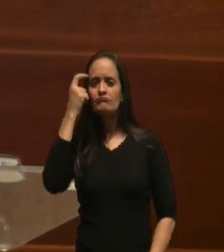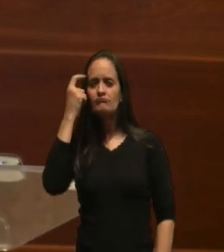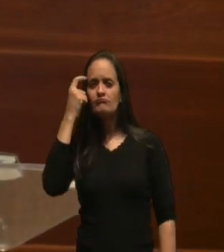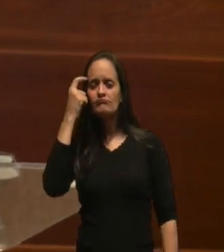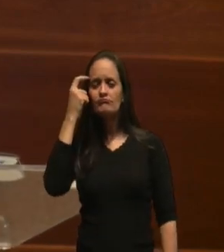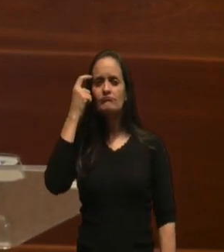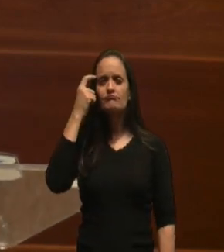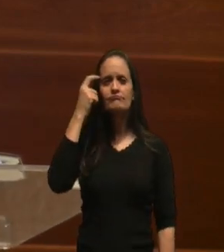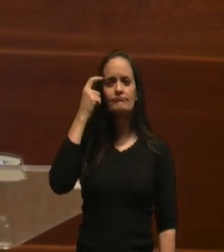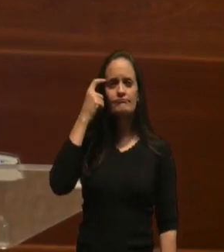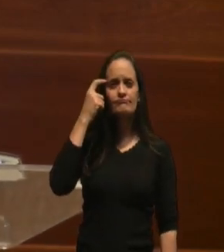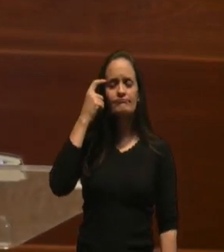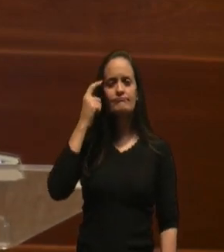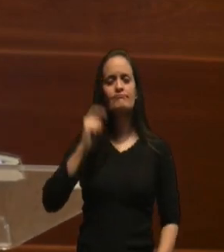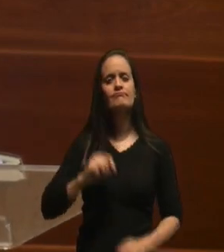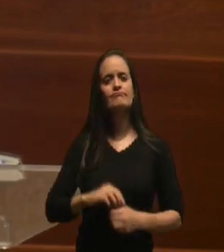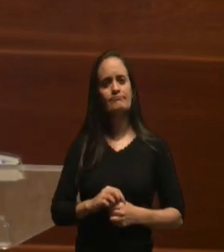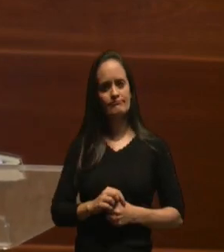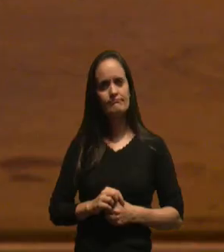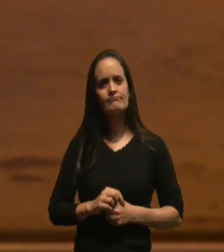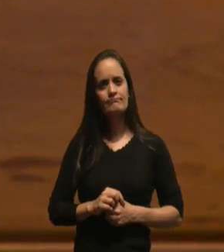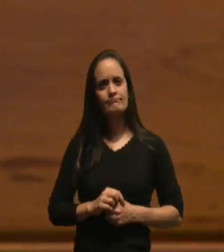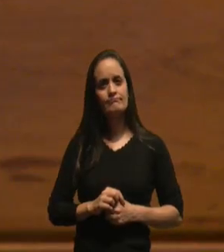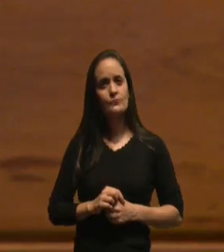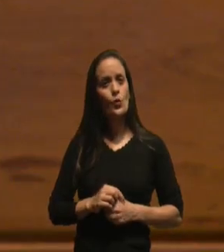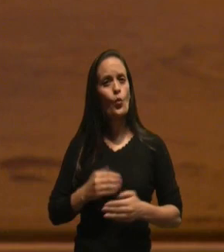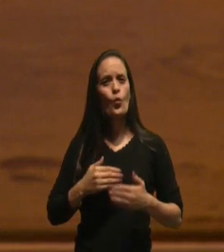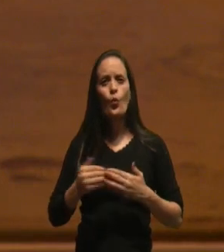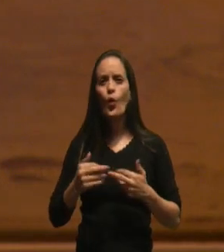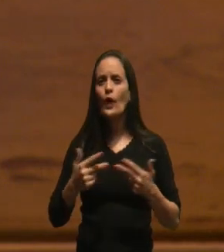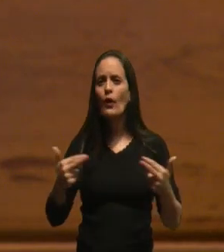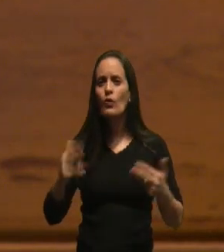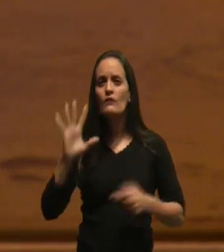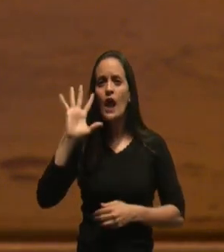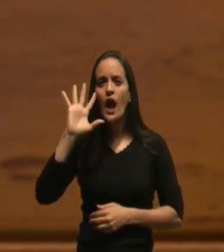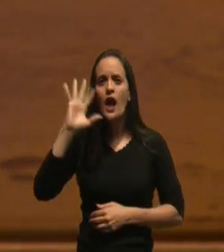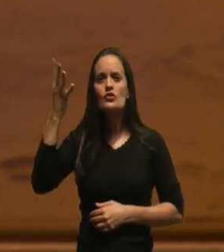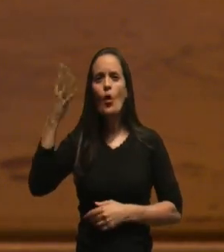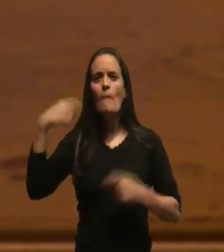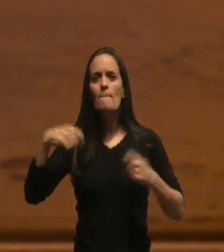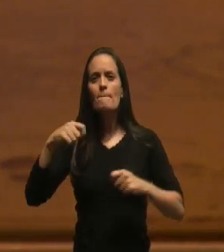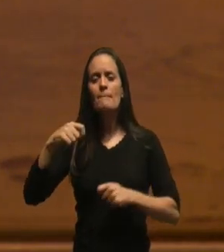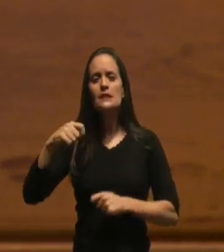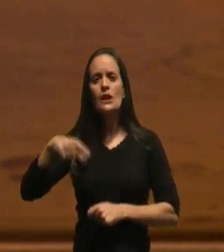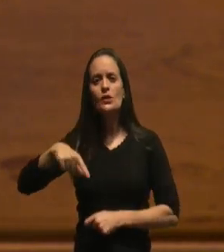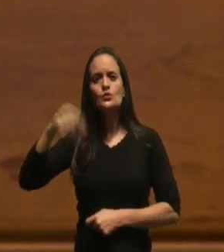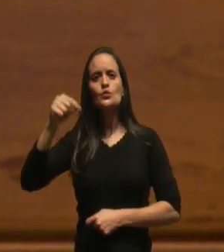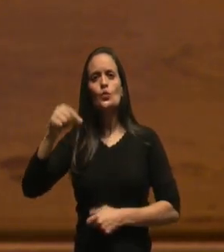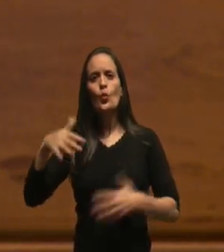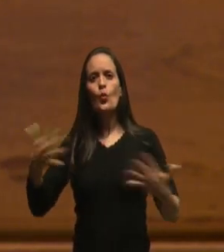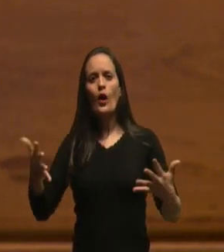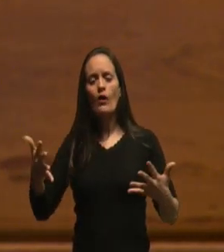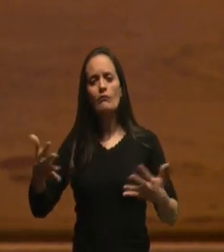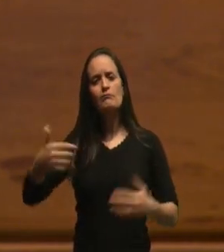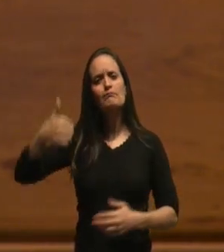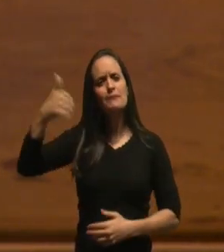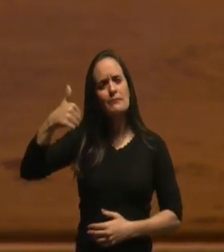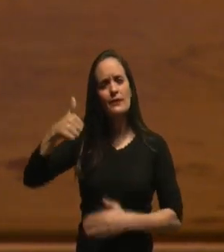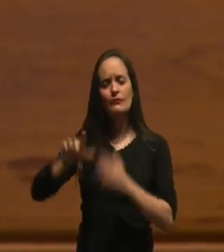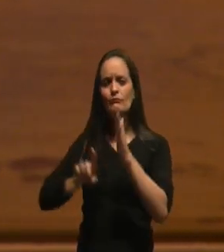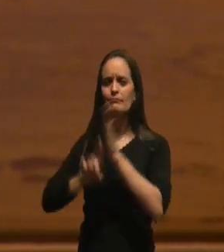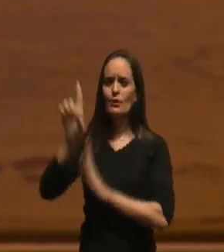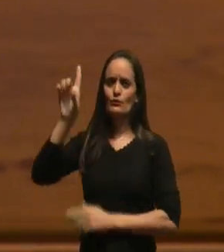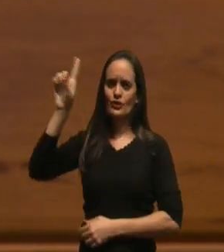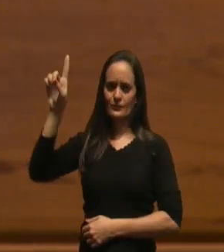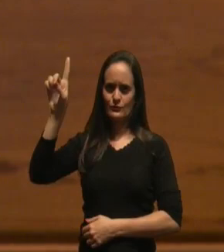coisas e que jamais tome qualquer decisão sem antes consultar ao